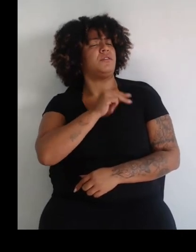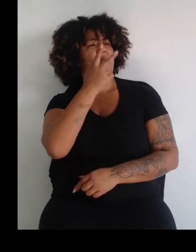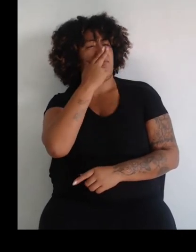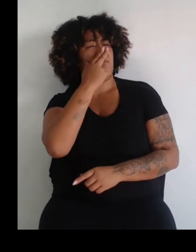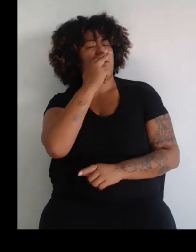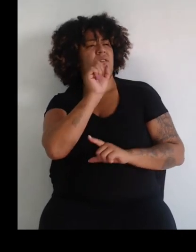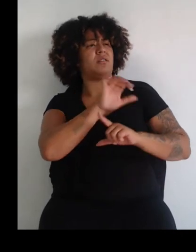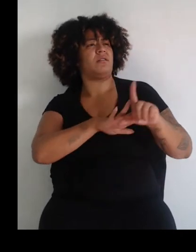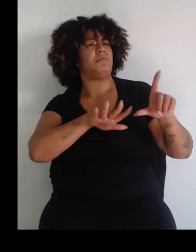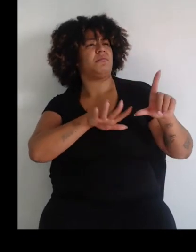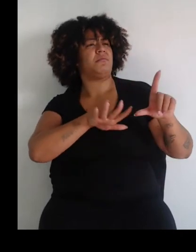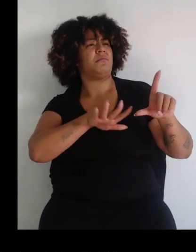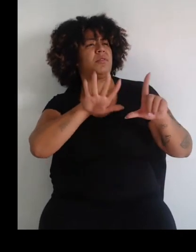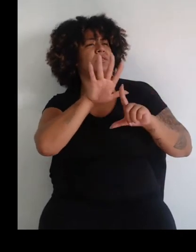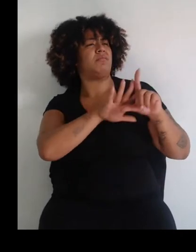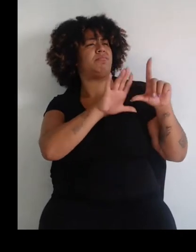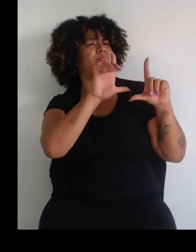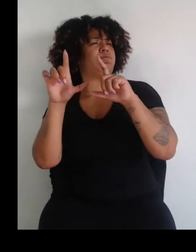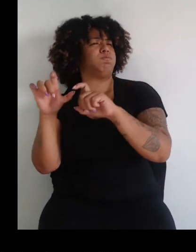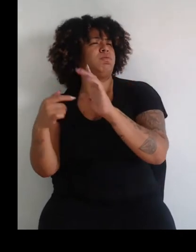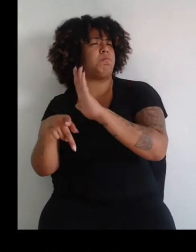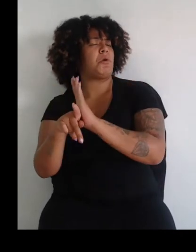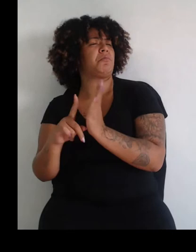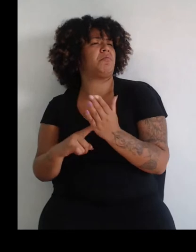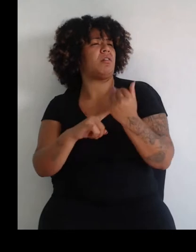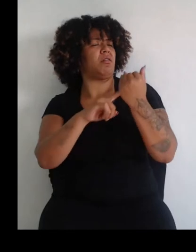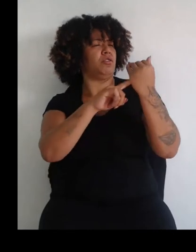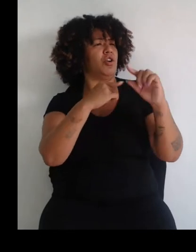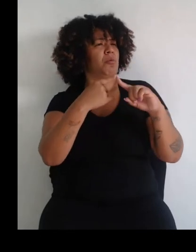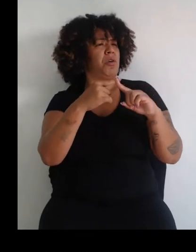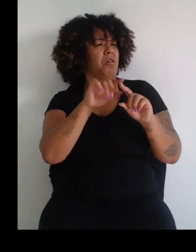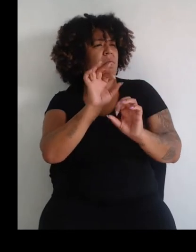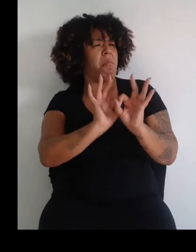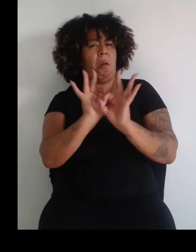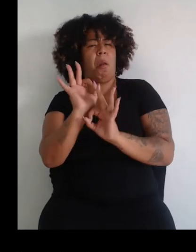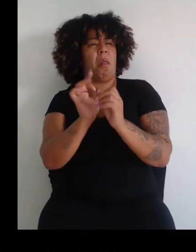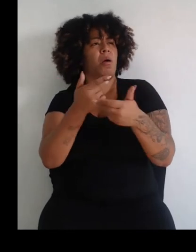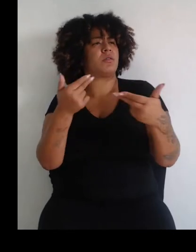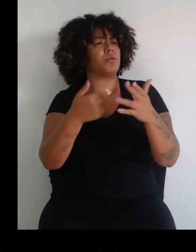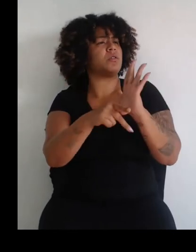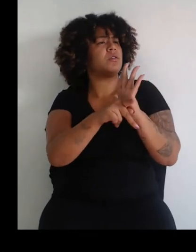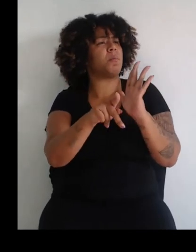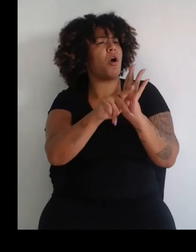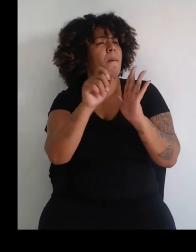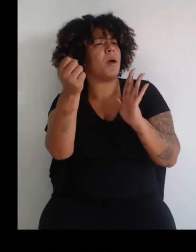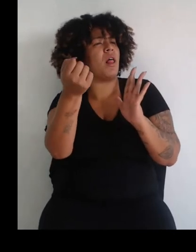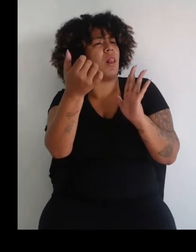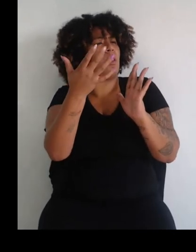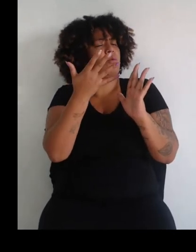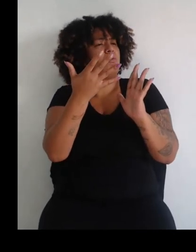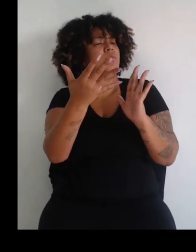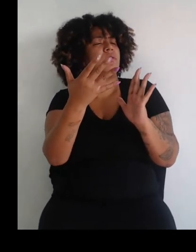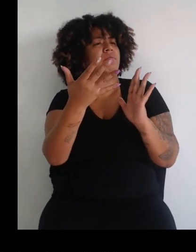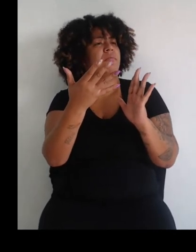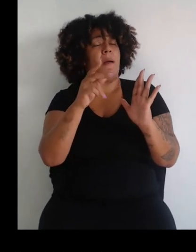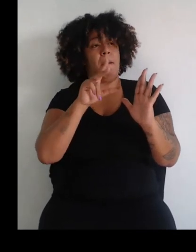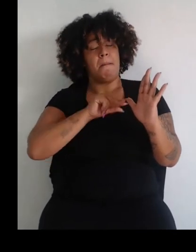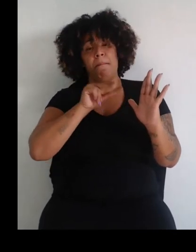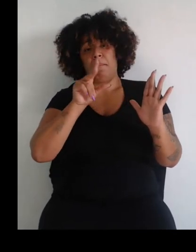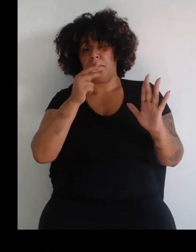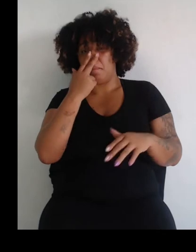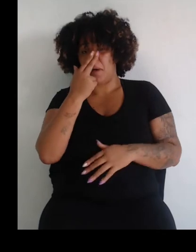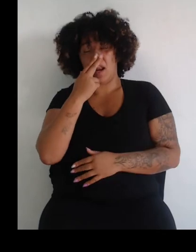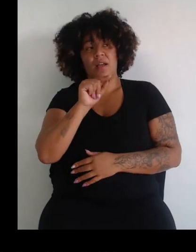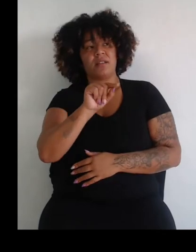cabines de fotos automáticas o enquadramento a paleta monocromática e iluminação frontal a impressão é reforçada